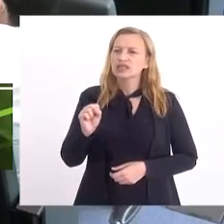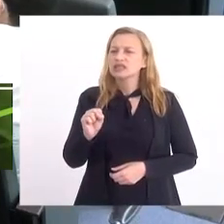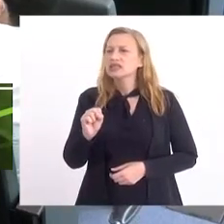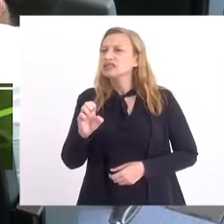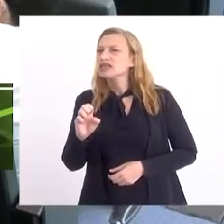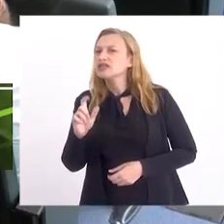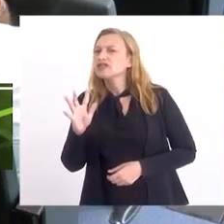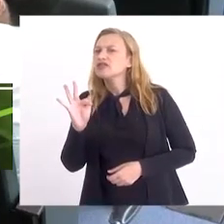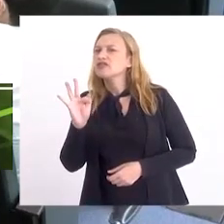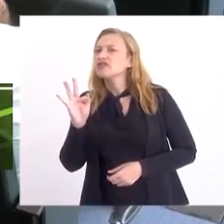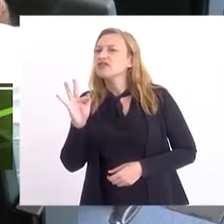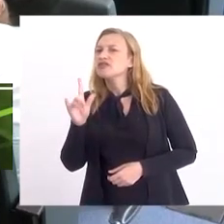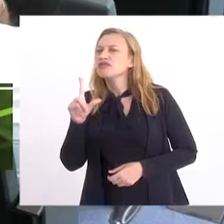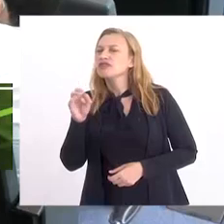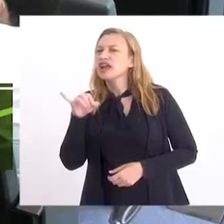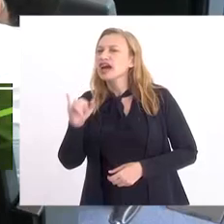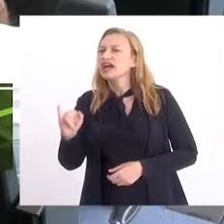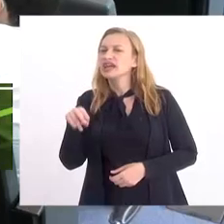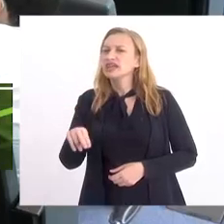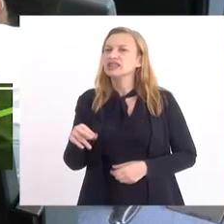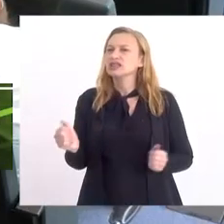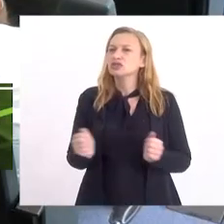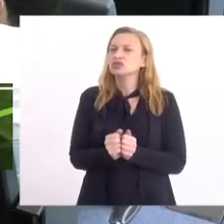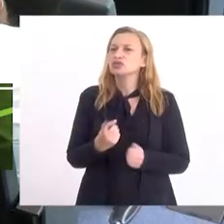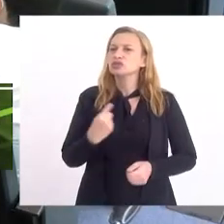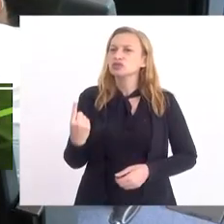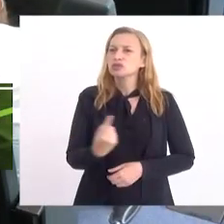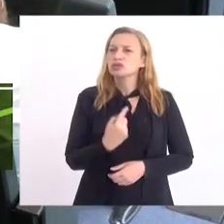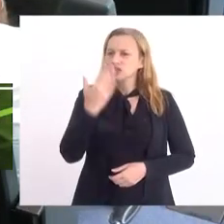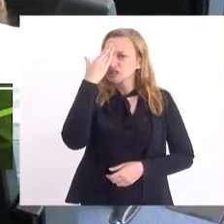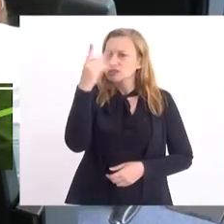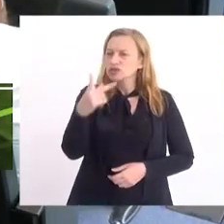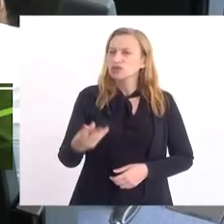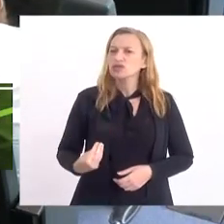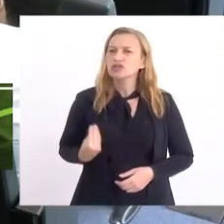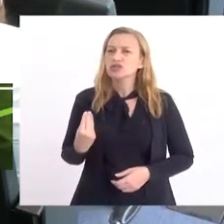para compor a mesa, agradecer a sua presença.